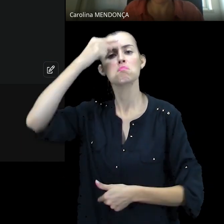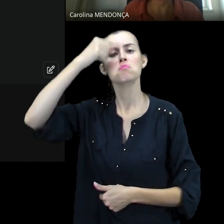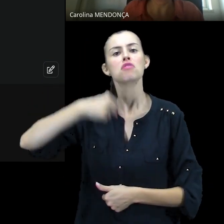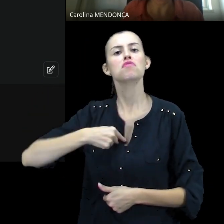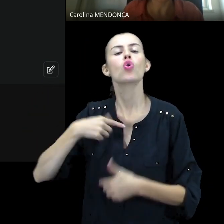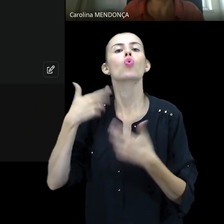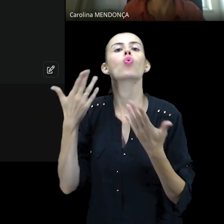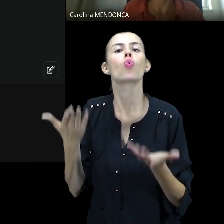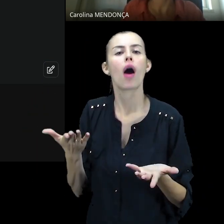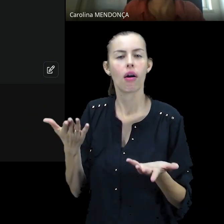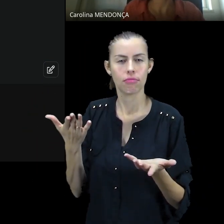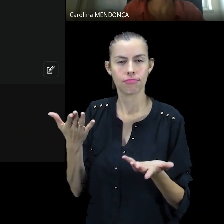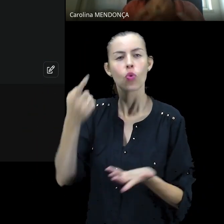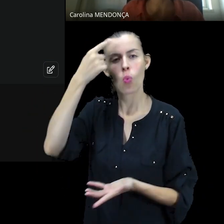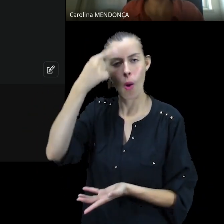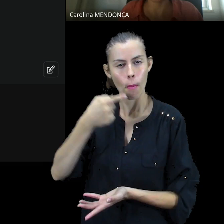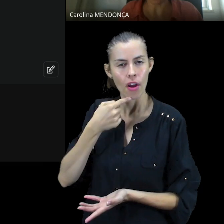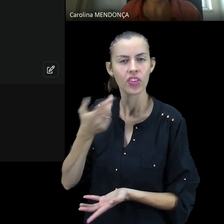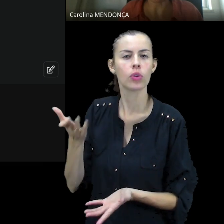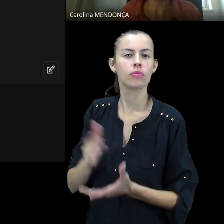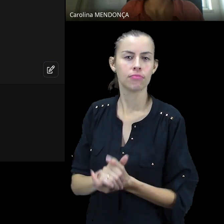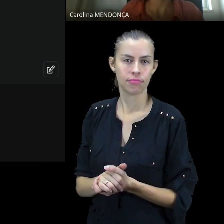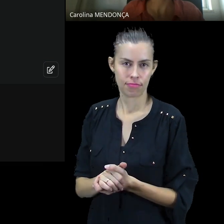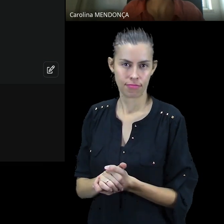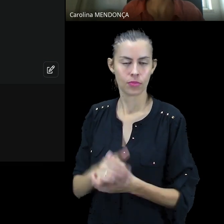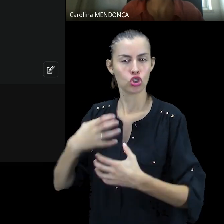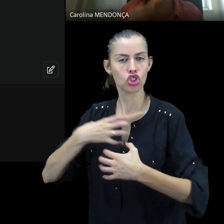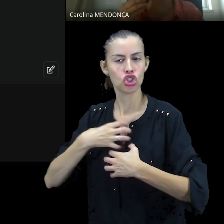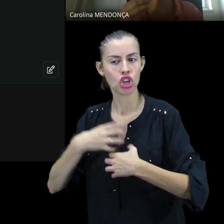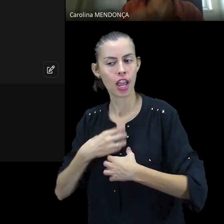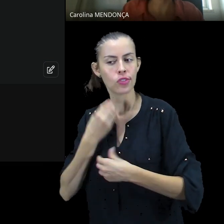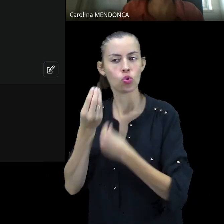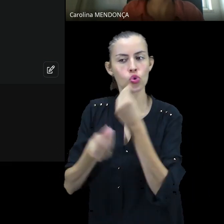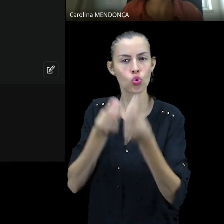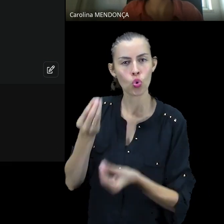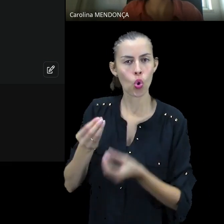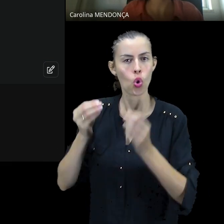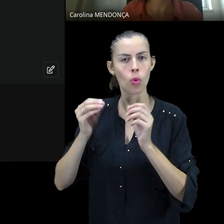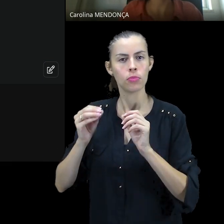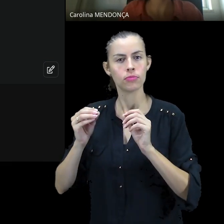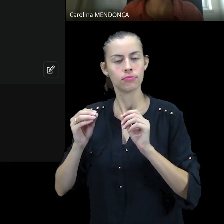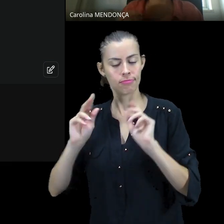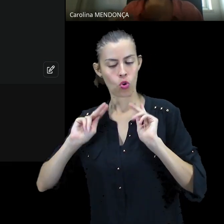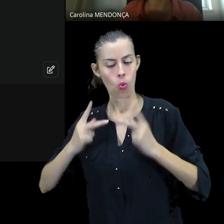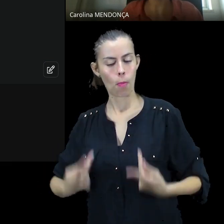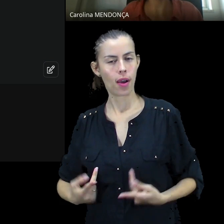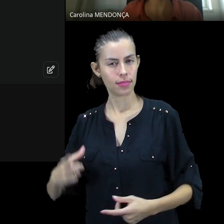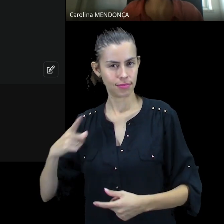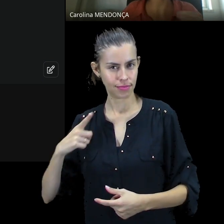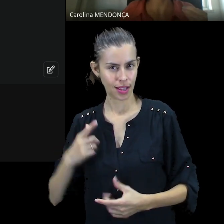viver a universidade, que ele não vem só assistir aula, né, mas que ele vive os programas de extensão,